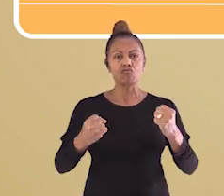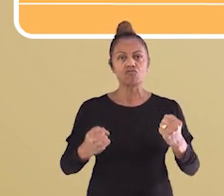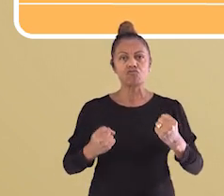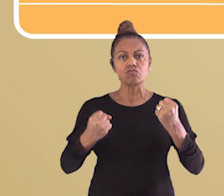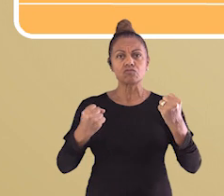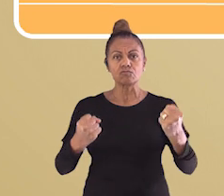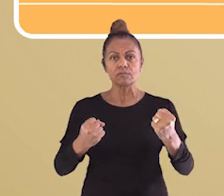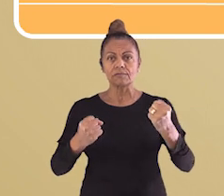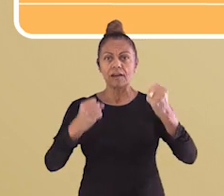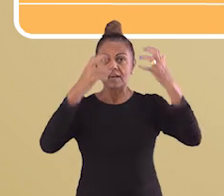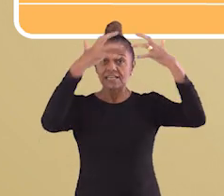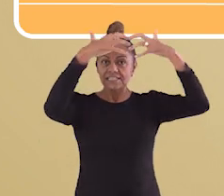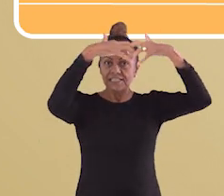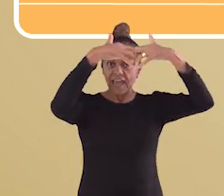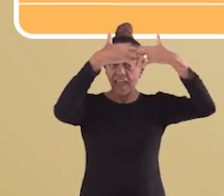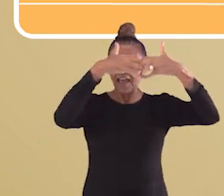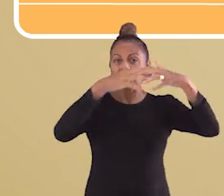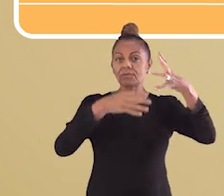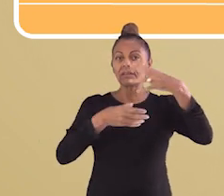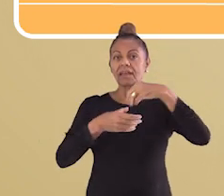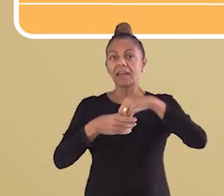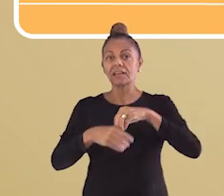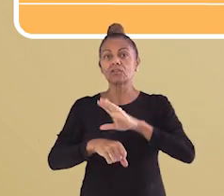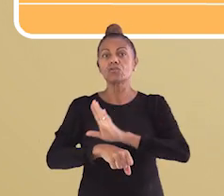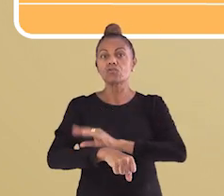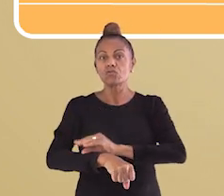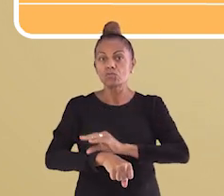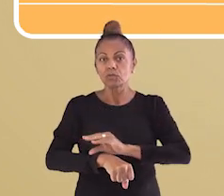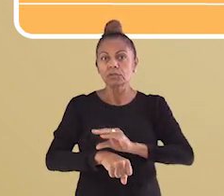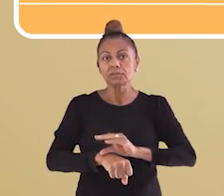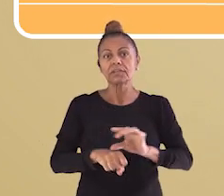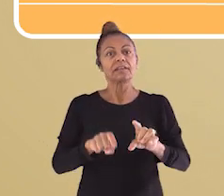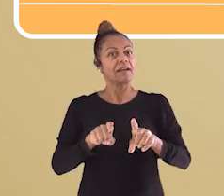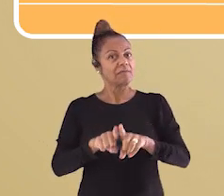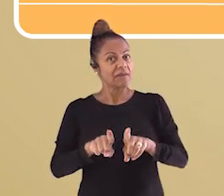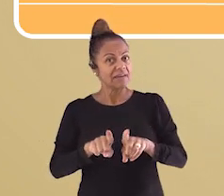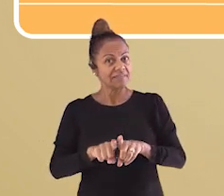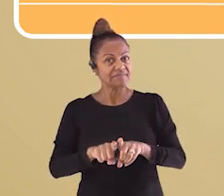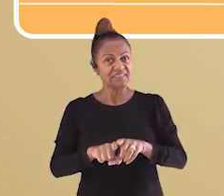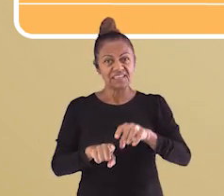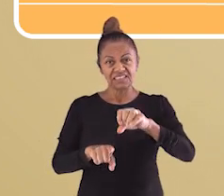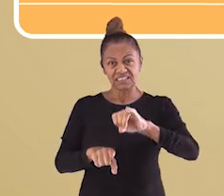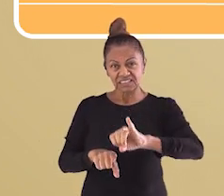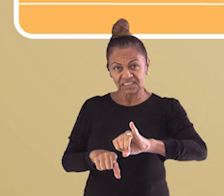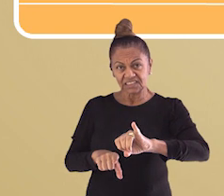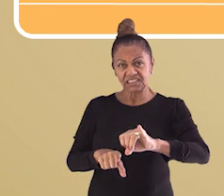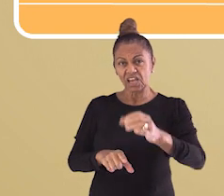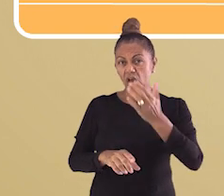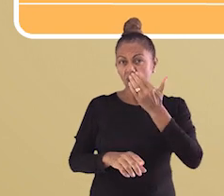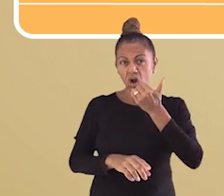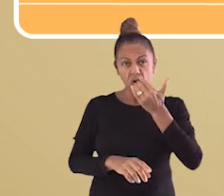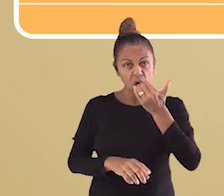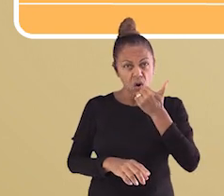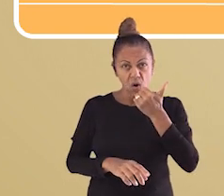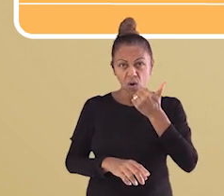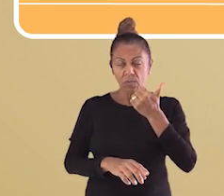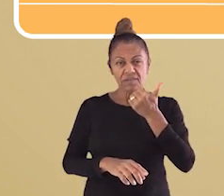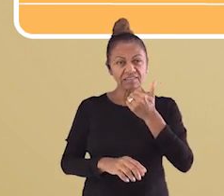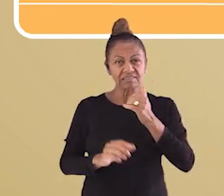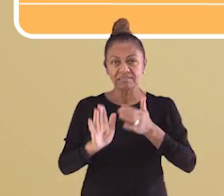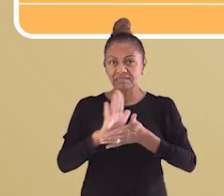músculos, funcionamento dos órgãos em geral. Tanto que, na falta deles, a gente sente cansaço, né?